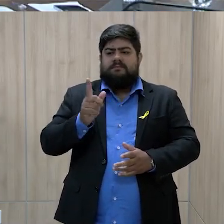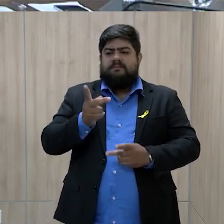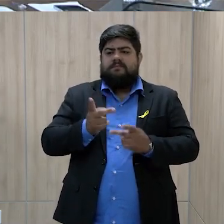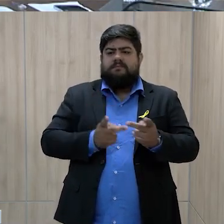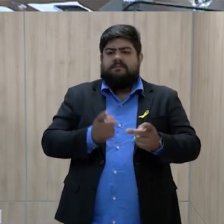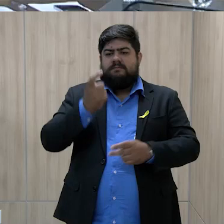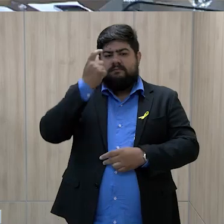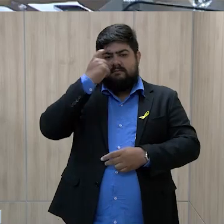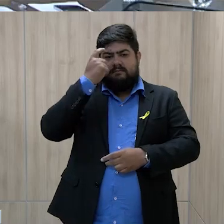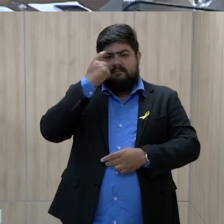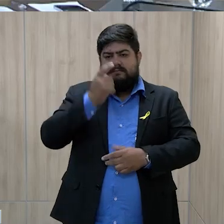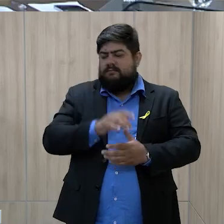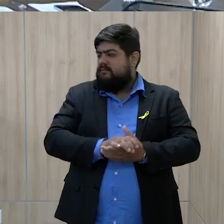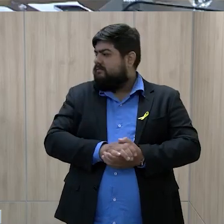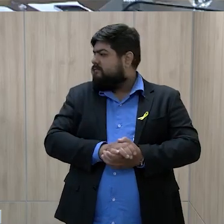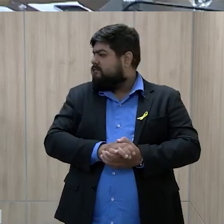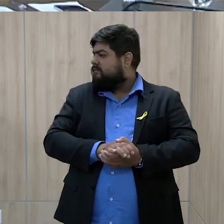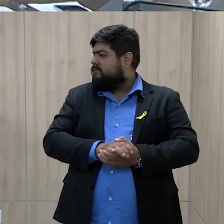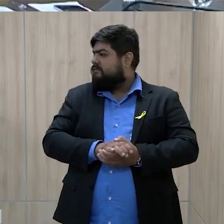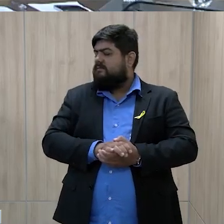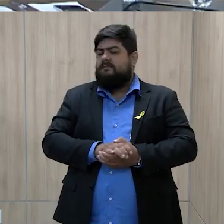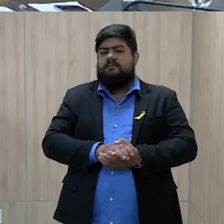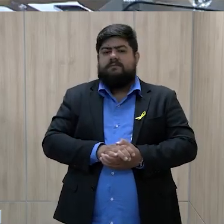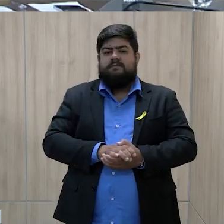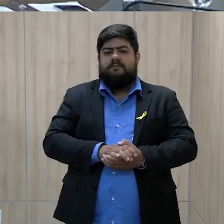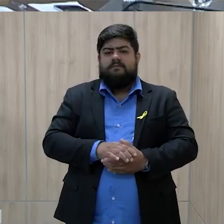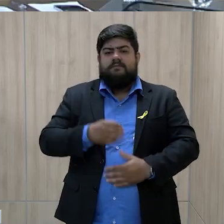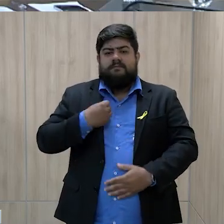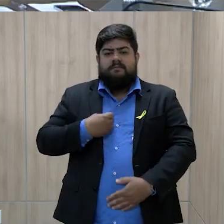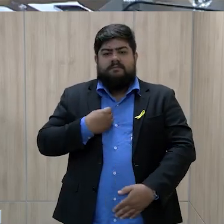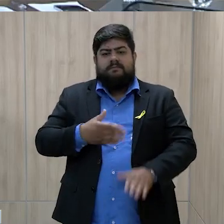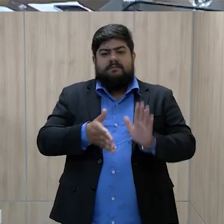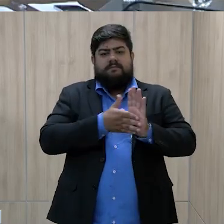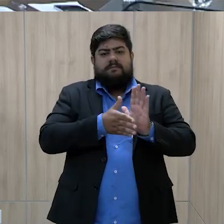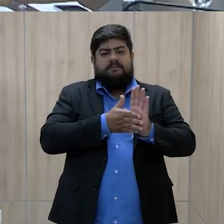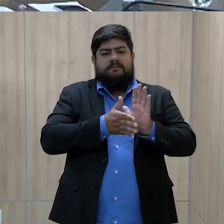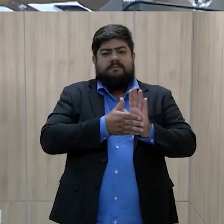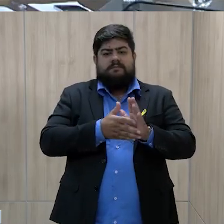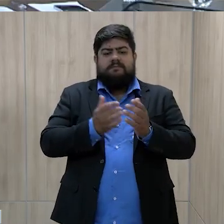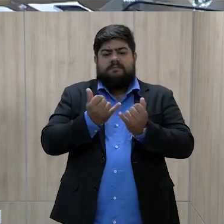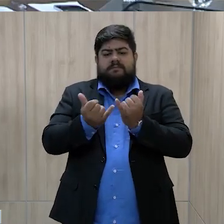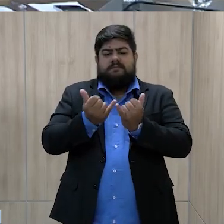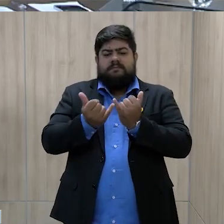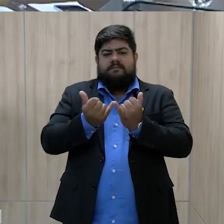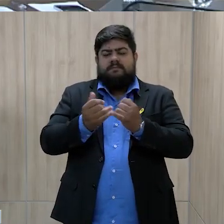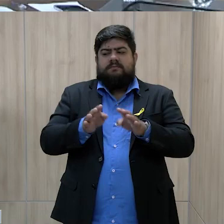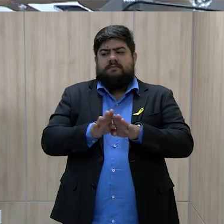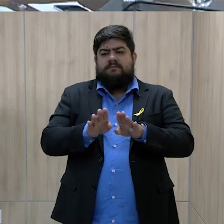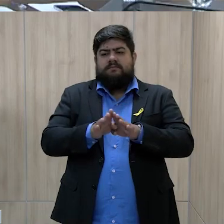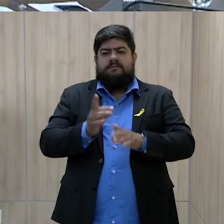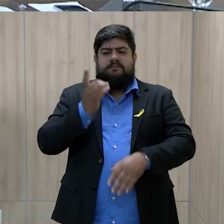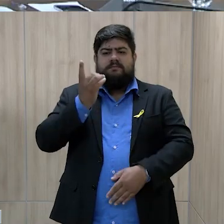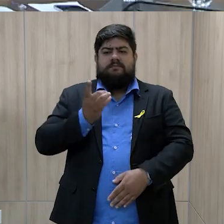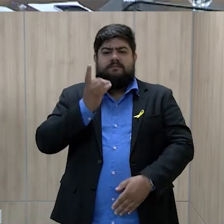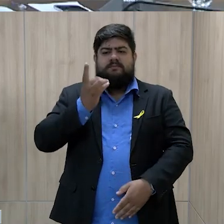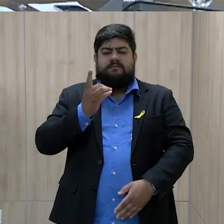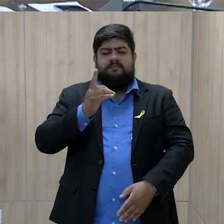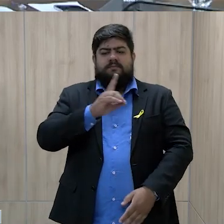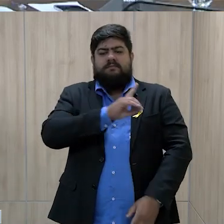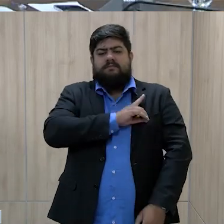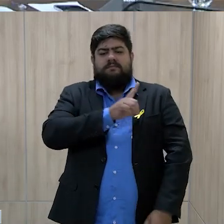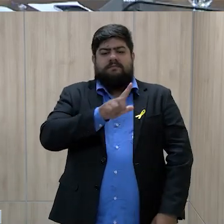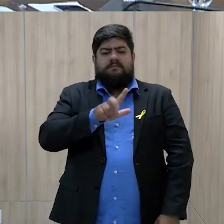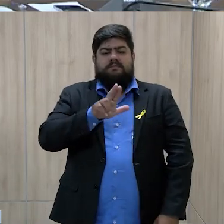tem outro projeto a pensar houve uma uma propositura similar também do